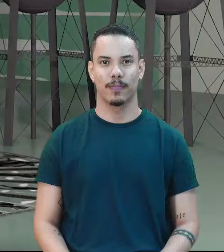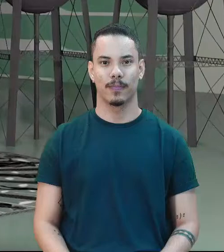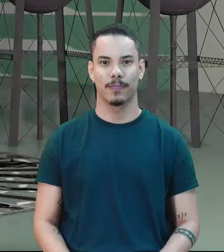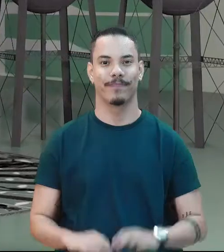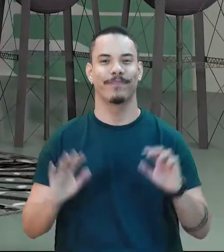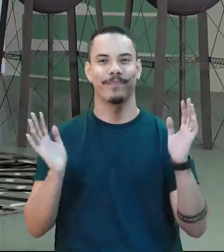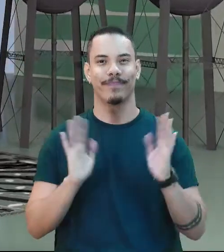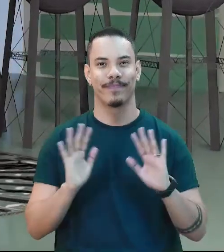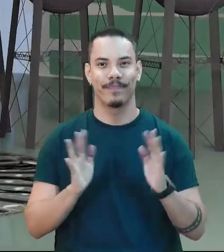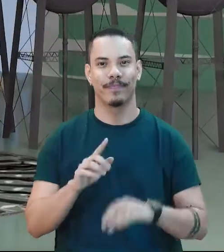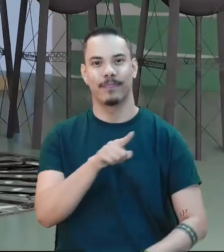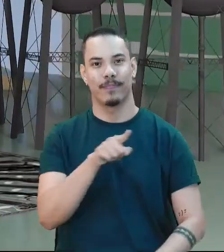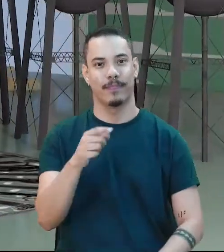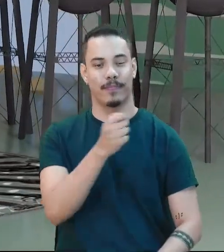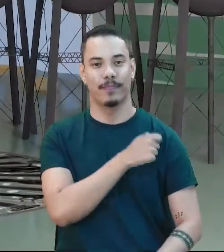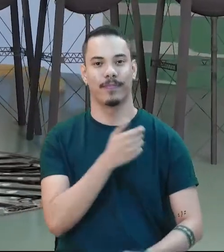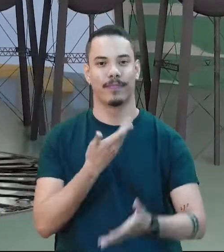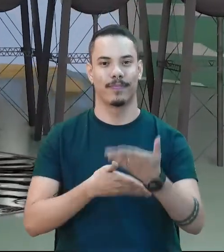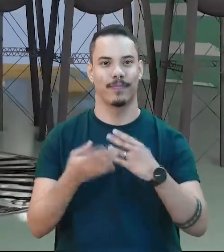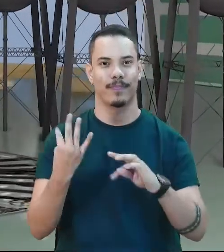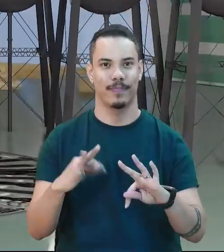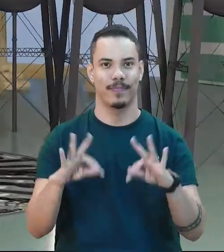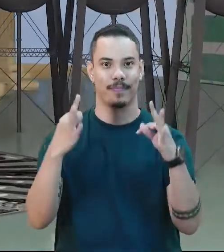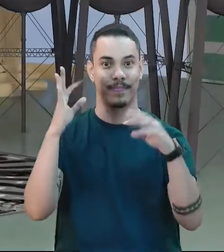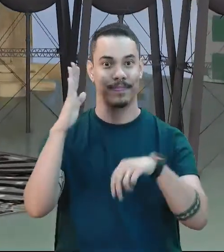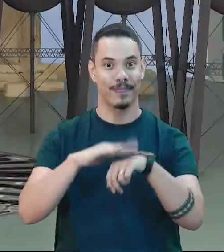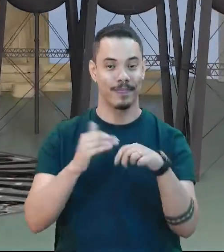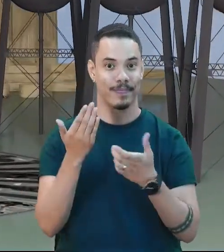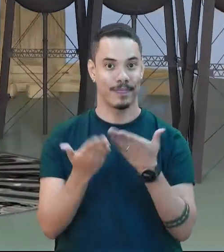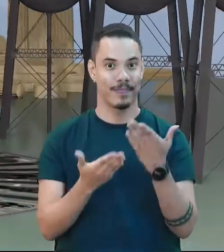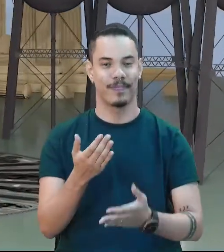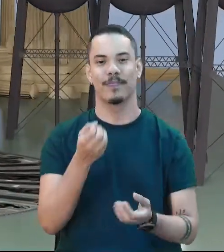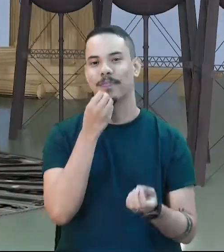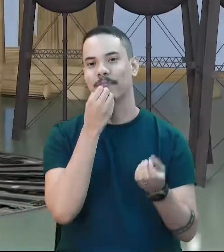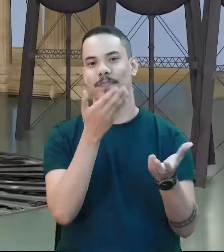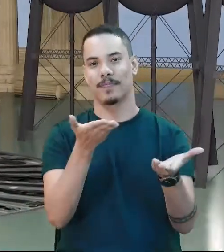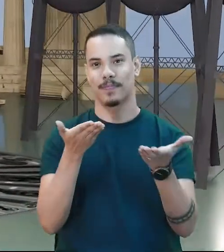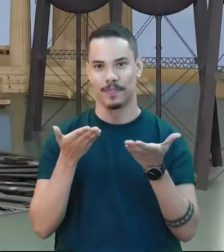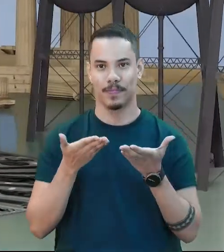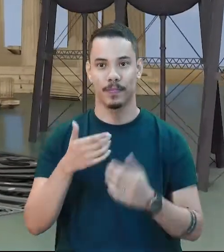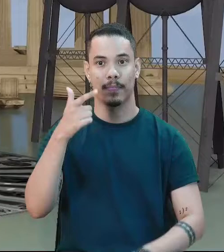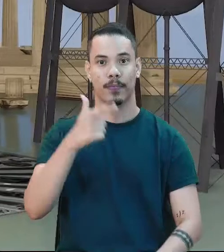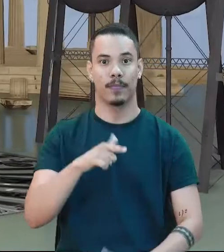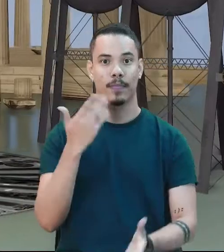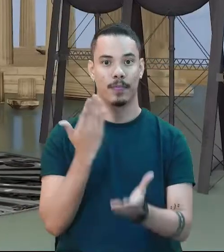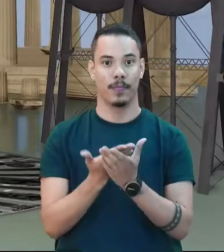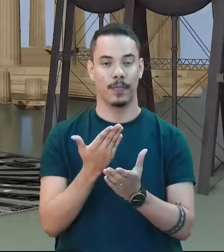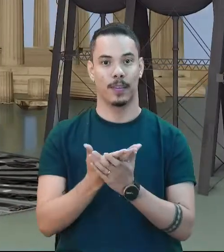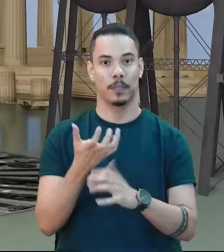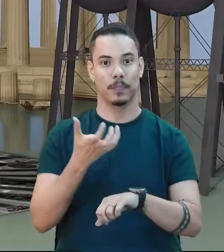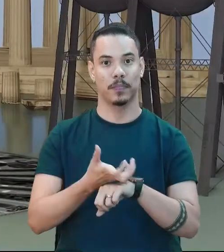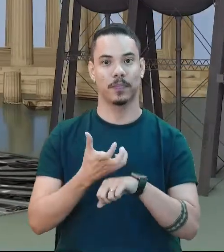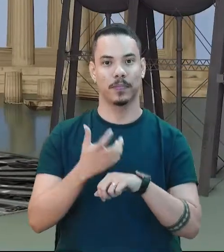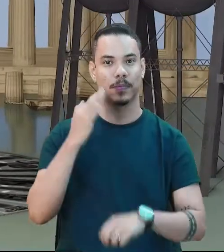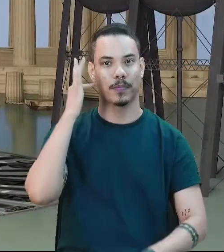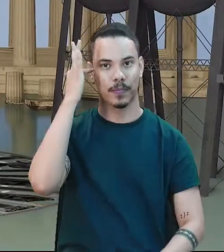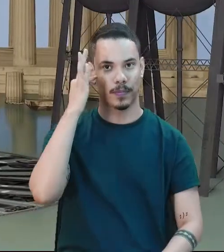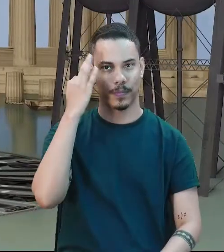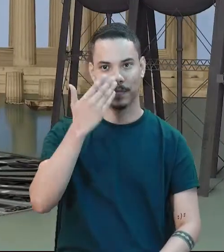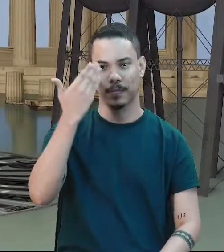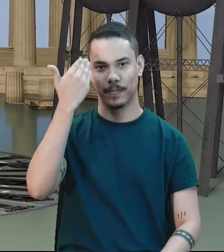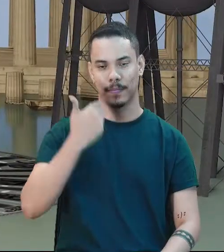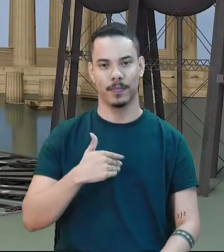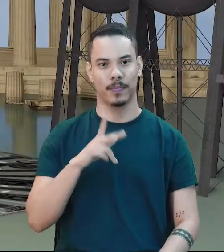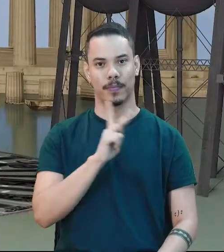Olá, queridos estudantes da mediação tecnológica, sejam todos bem-vindos para mais uma aula de filosofia. Eu sou o